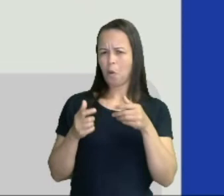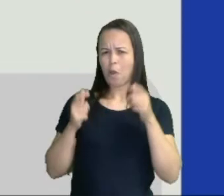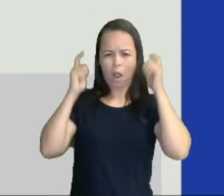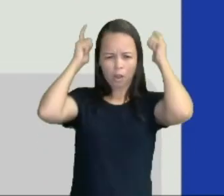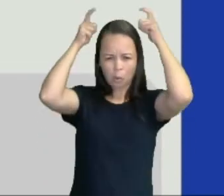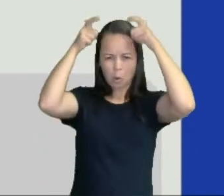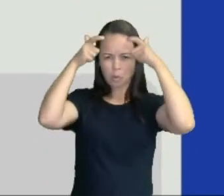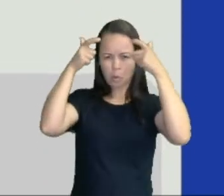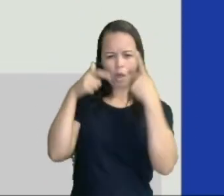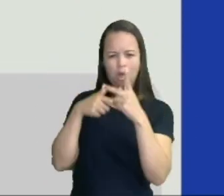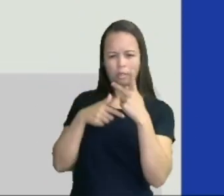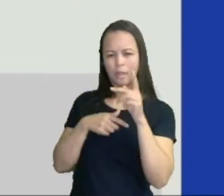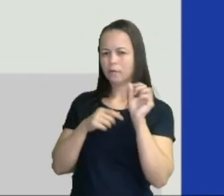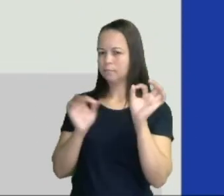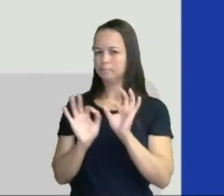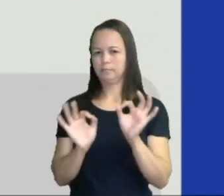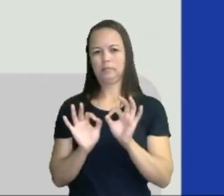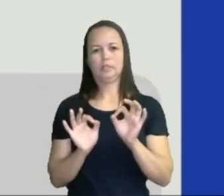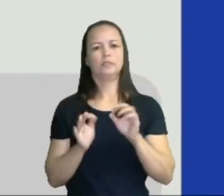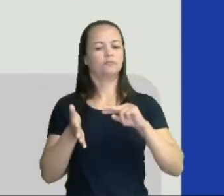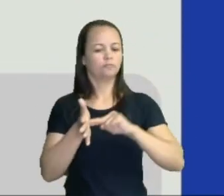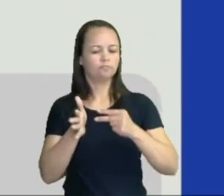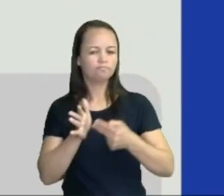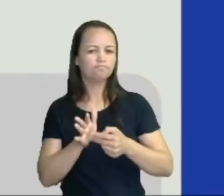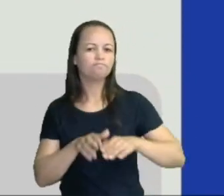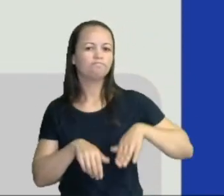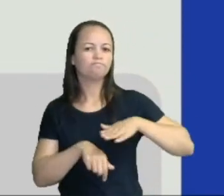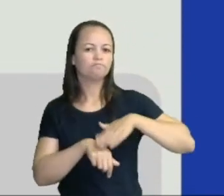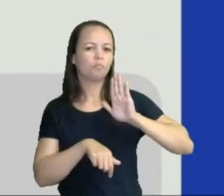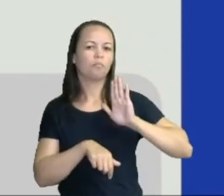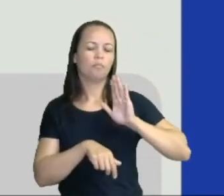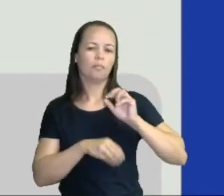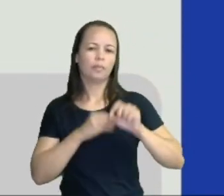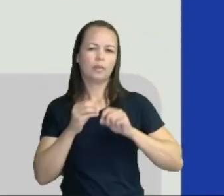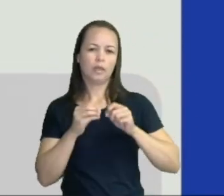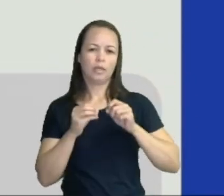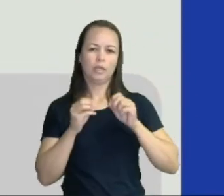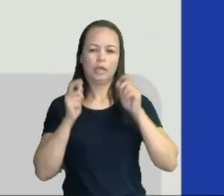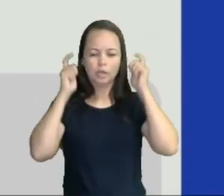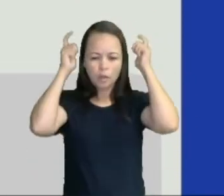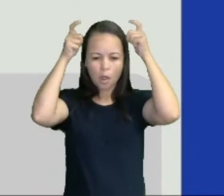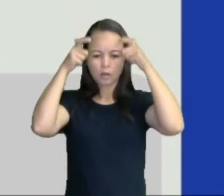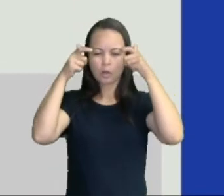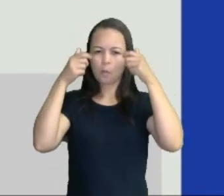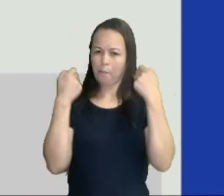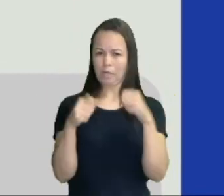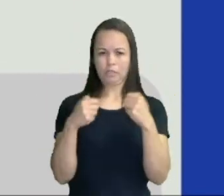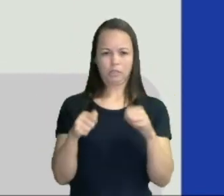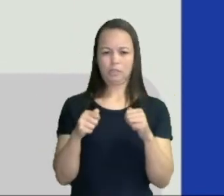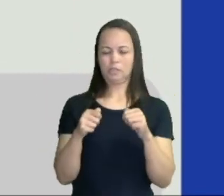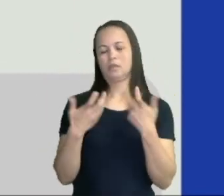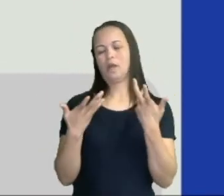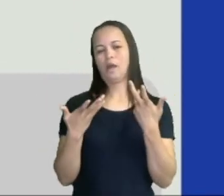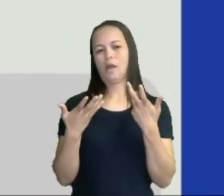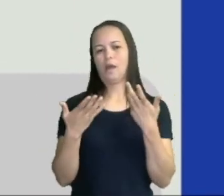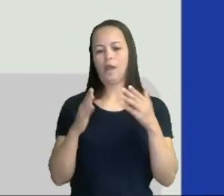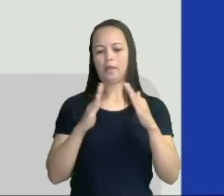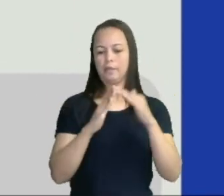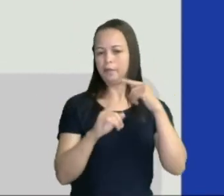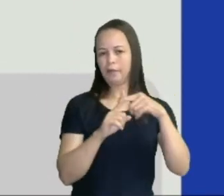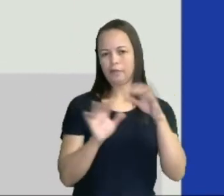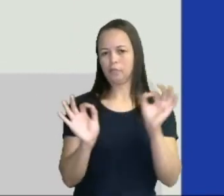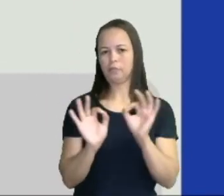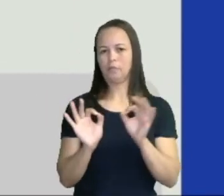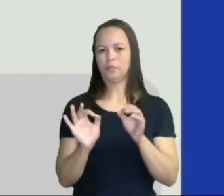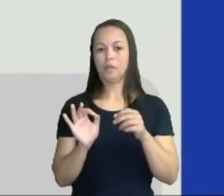dele. E isso significa muito. Significa ele mostrando que não precisa da igreja.